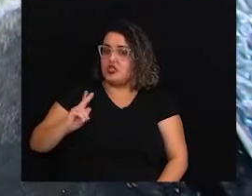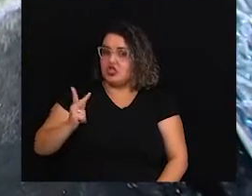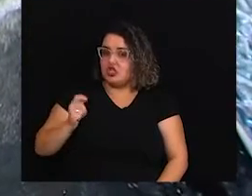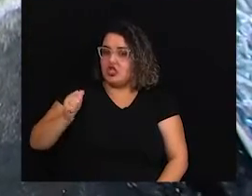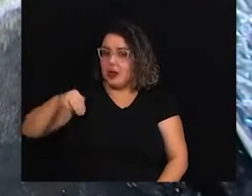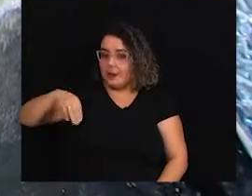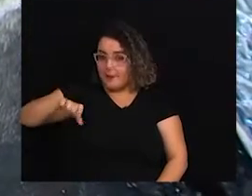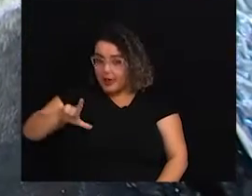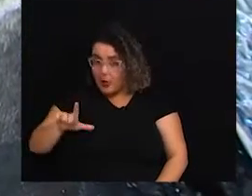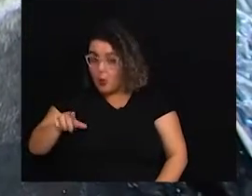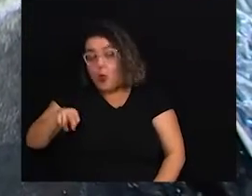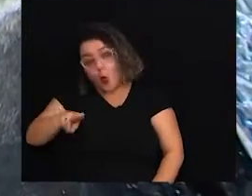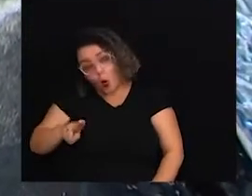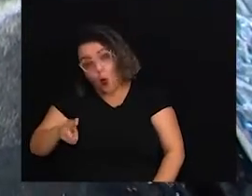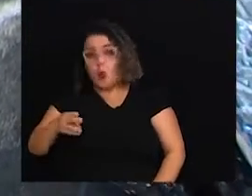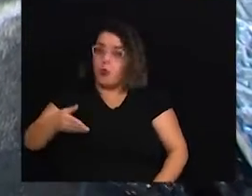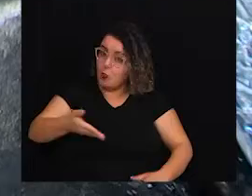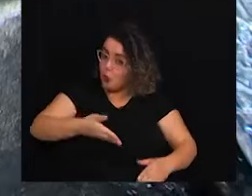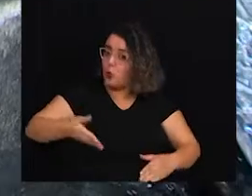reserve.